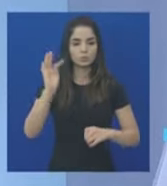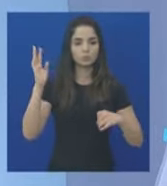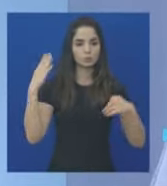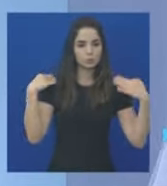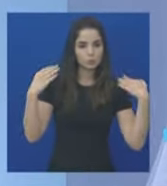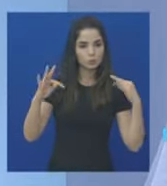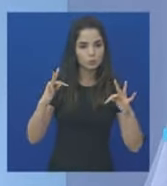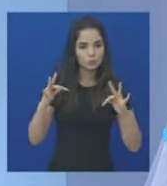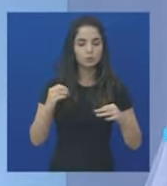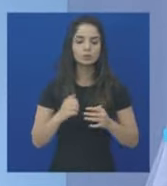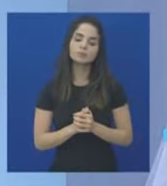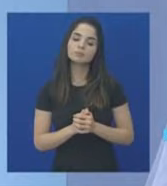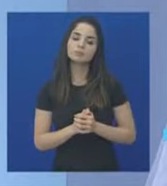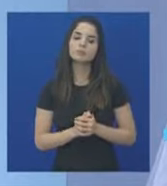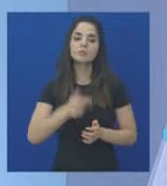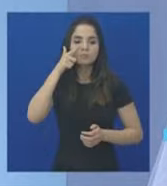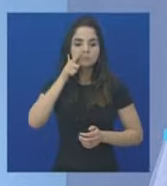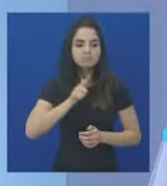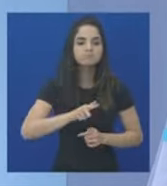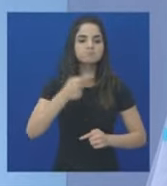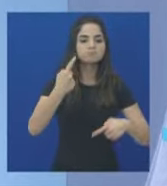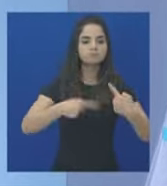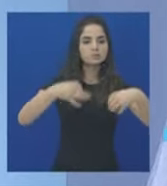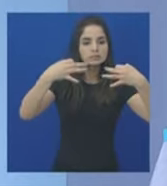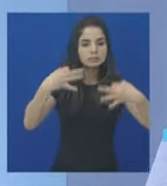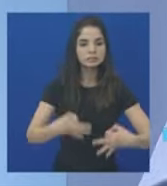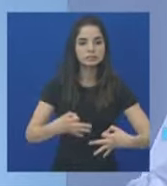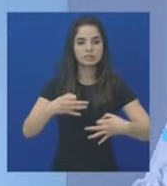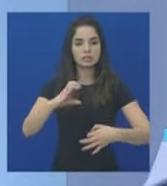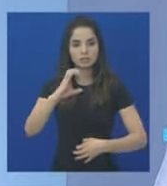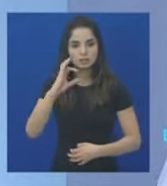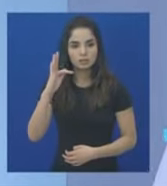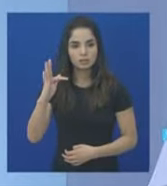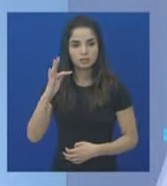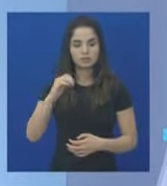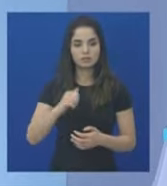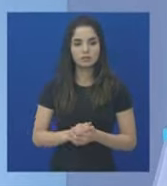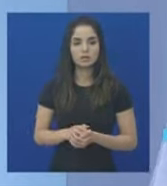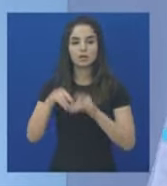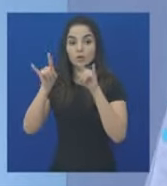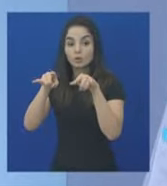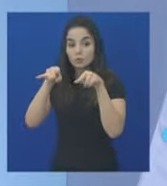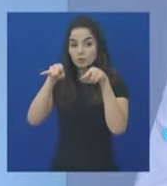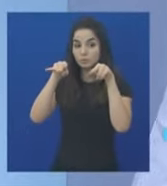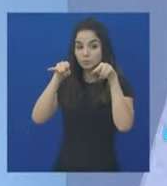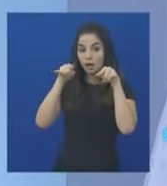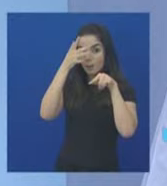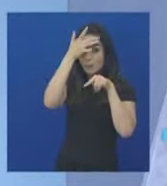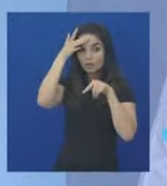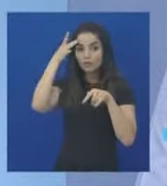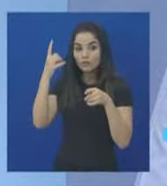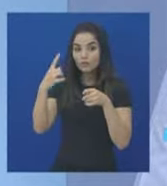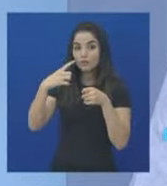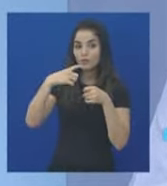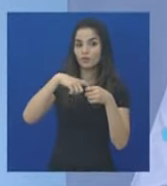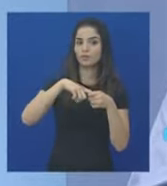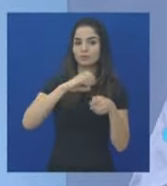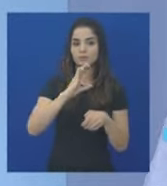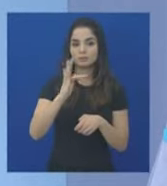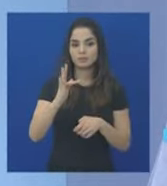possa fazer uma política de turismo em Cabo Frio, que possa atrair o turista de volta para a nossa cidade.